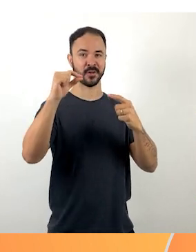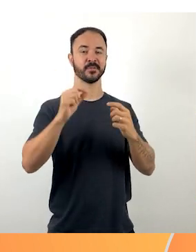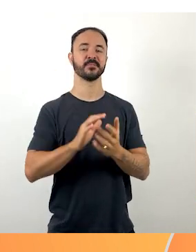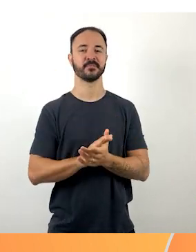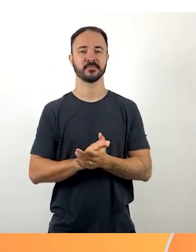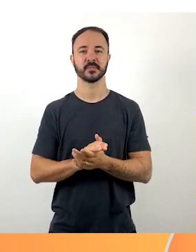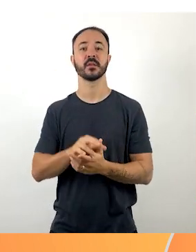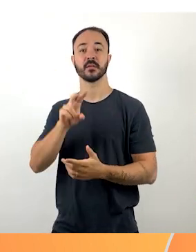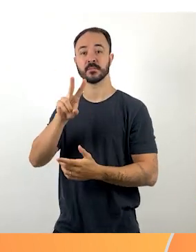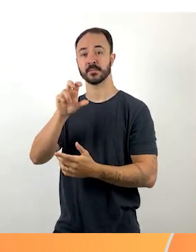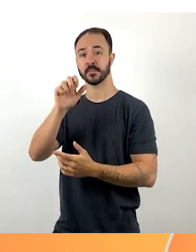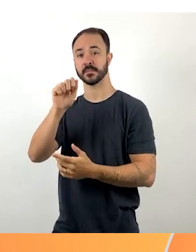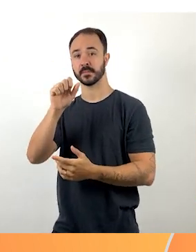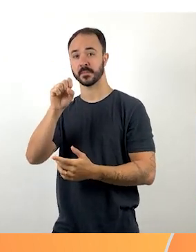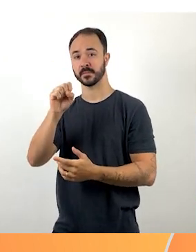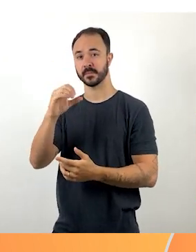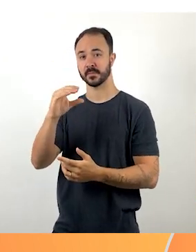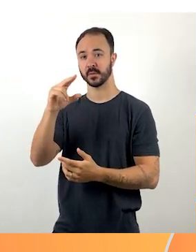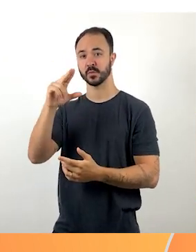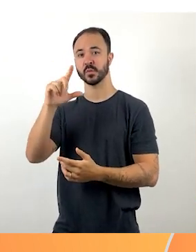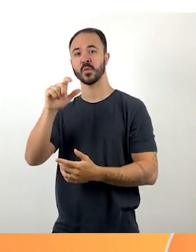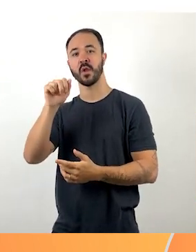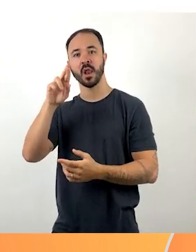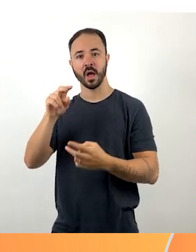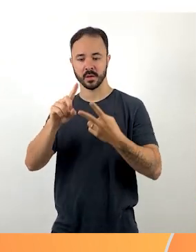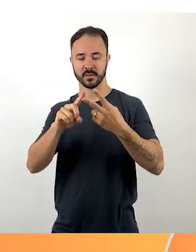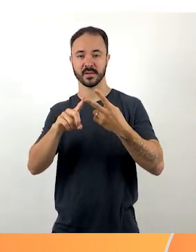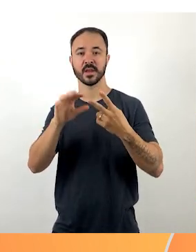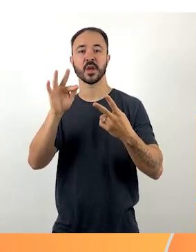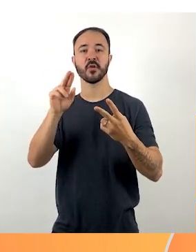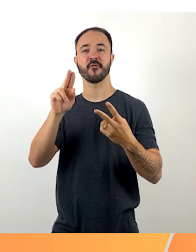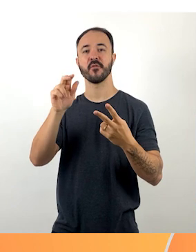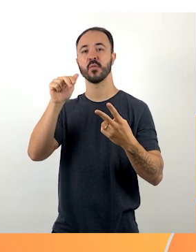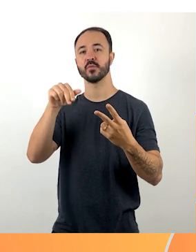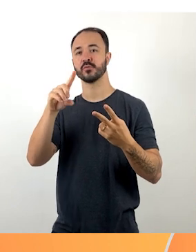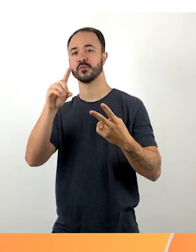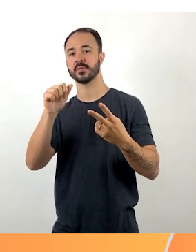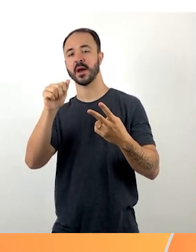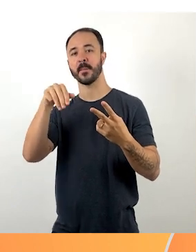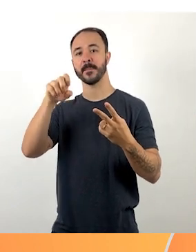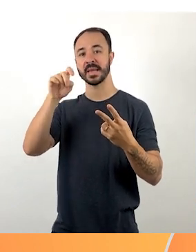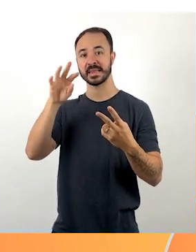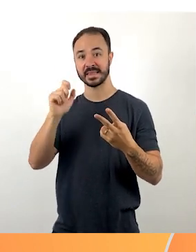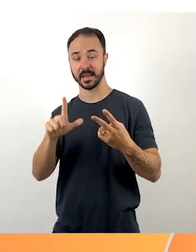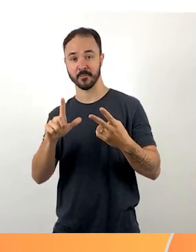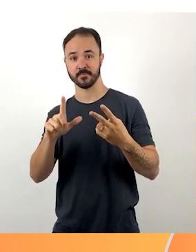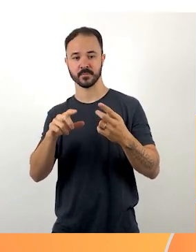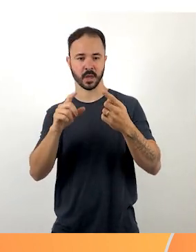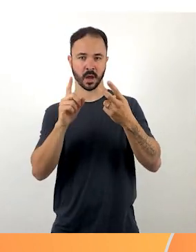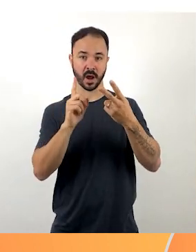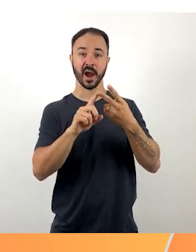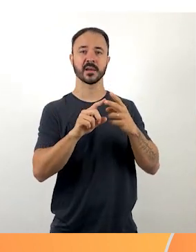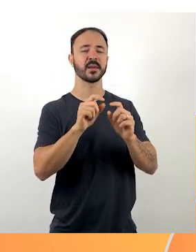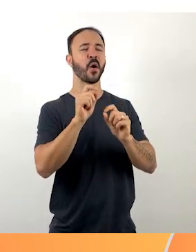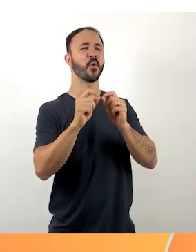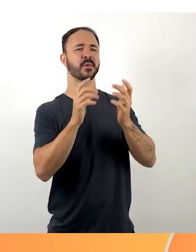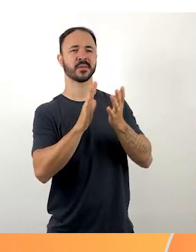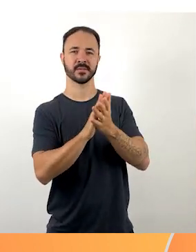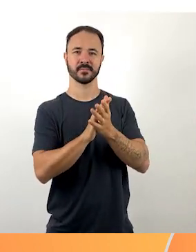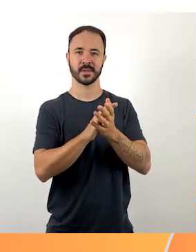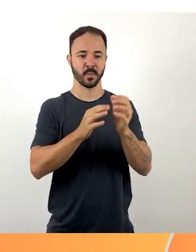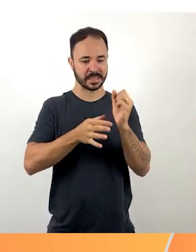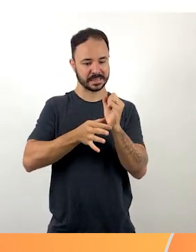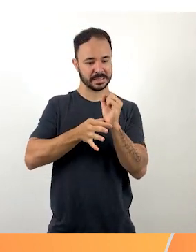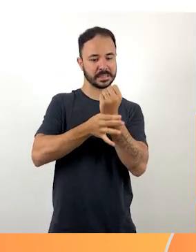sistema vascular. No sistema fundamental nós temos a epiderme. Qual que é a função da epiderme? Revestir a folha. Então